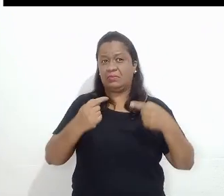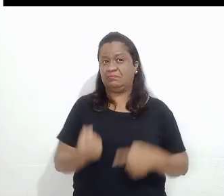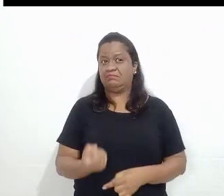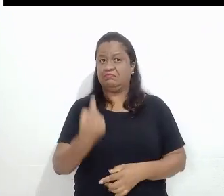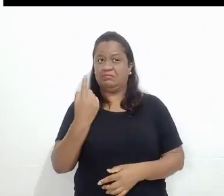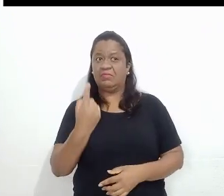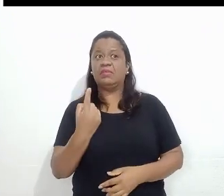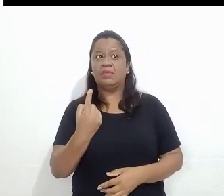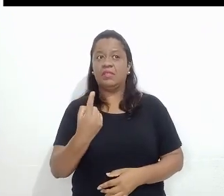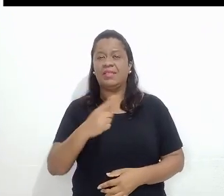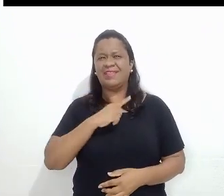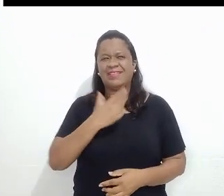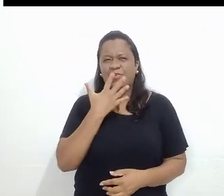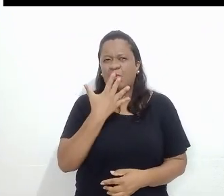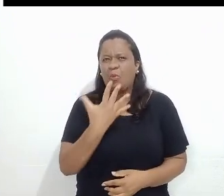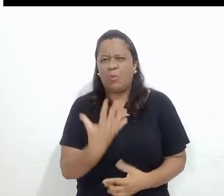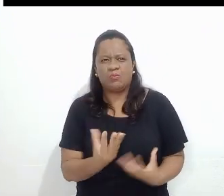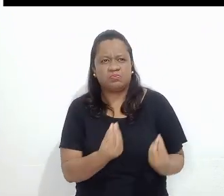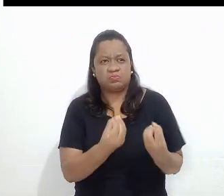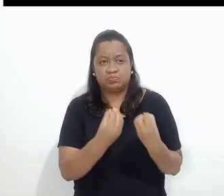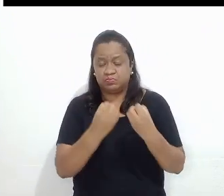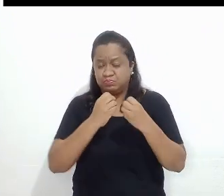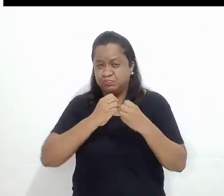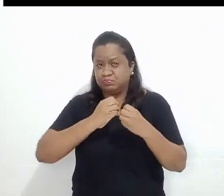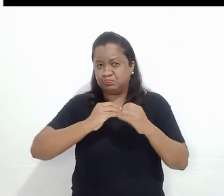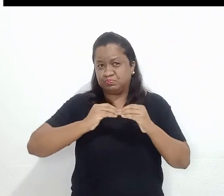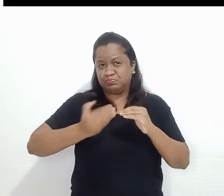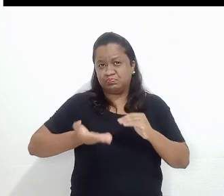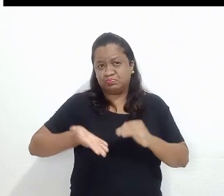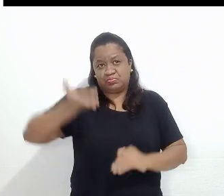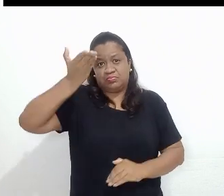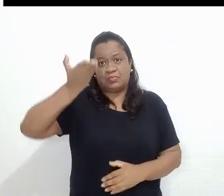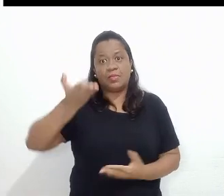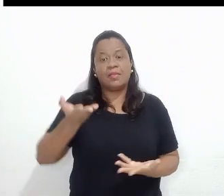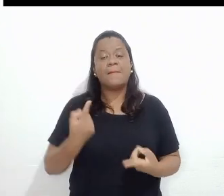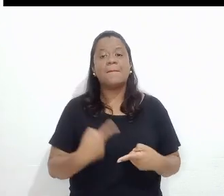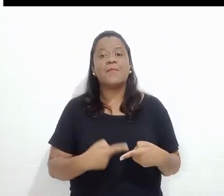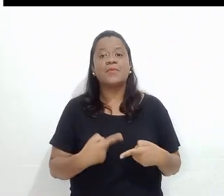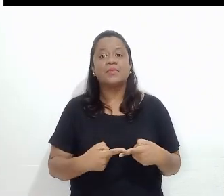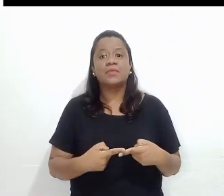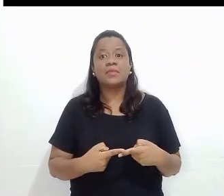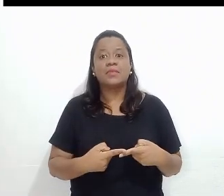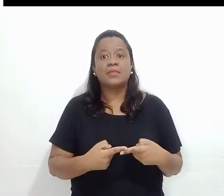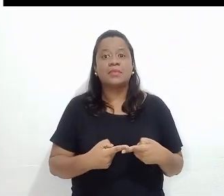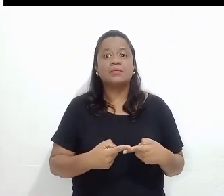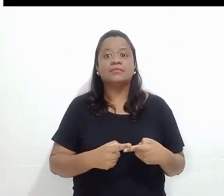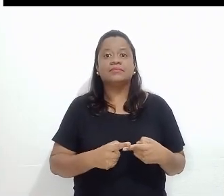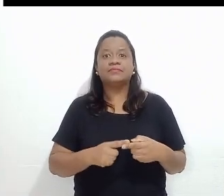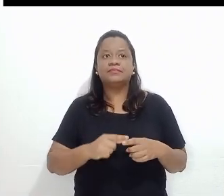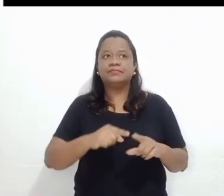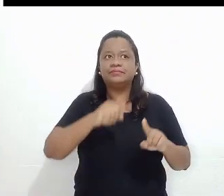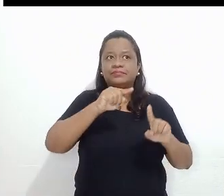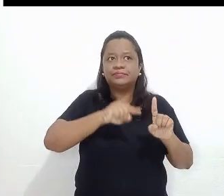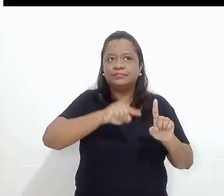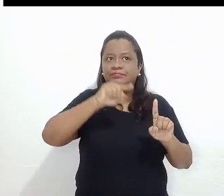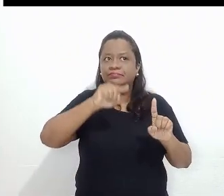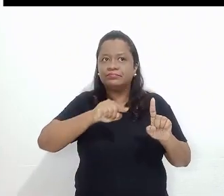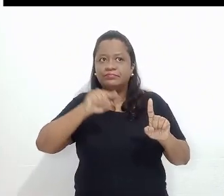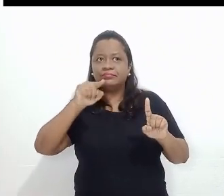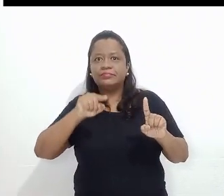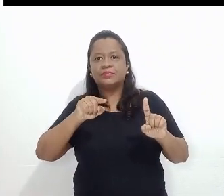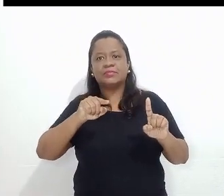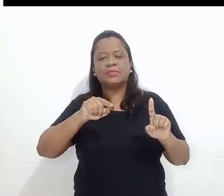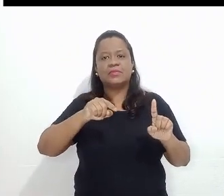esquisito, às vezes tem cor demais, tem aquela cor estourando. Por quê? Isso tudo são regulagens. Aí você vai lá, regula lá